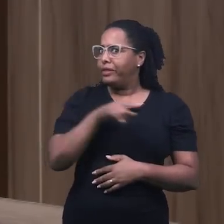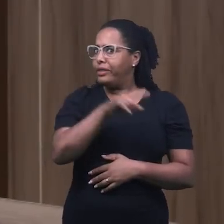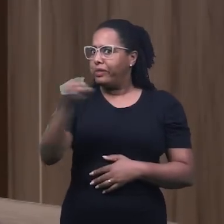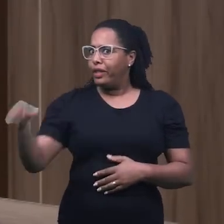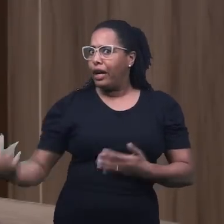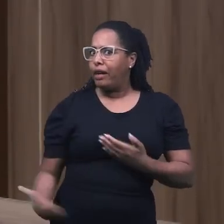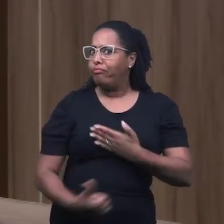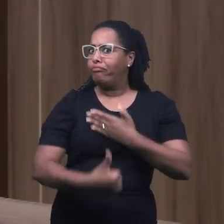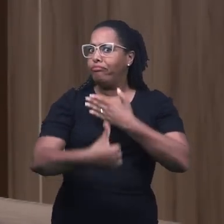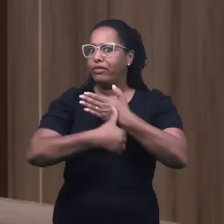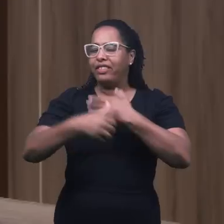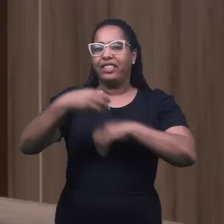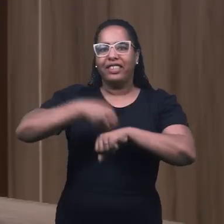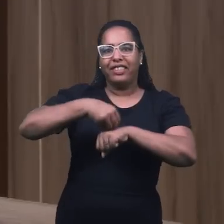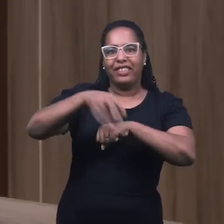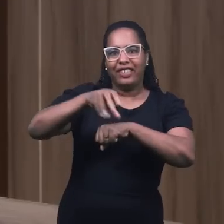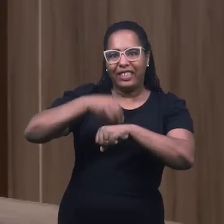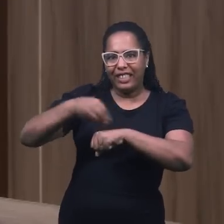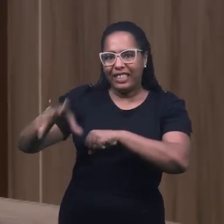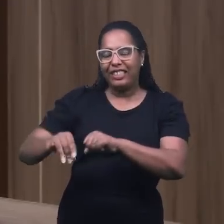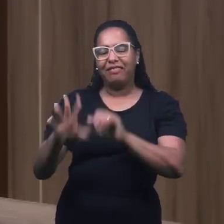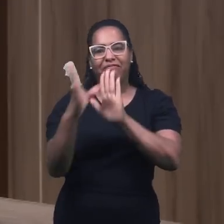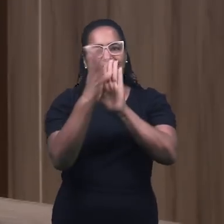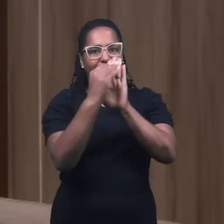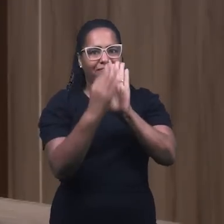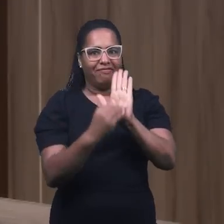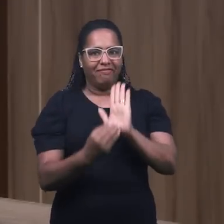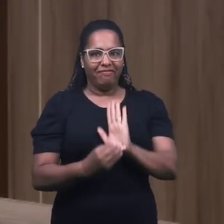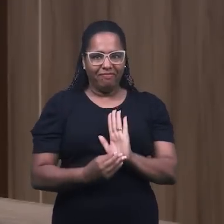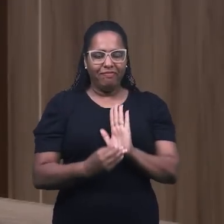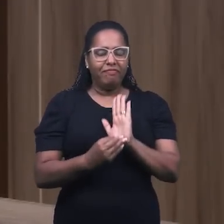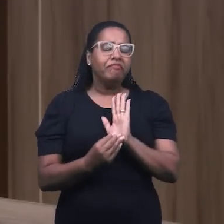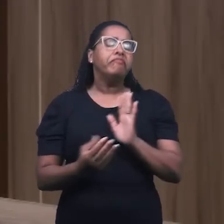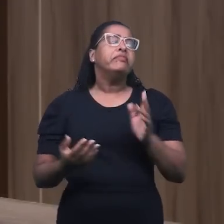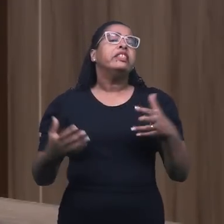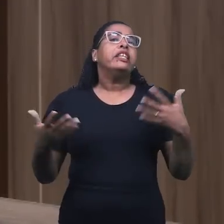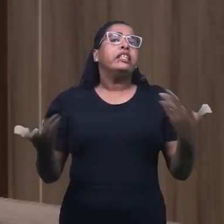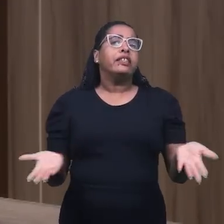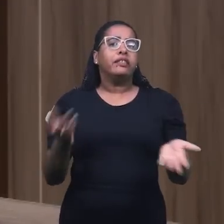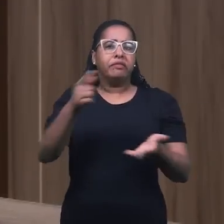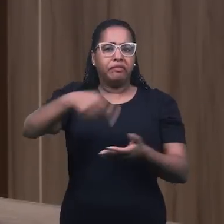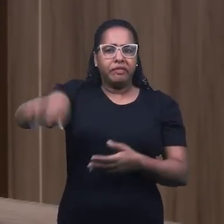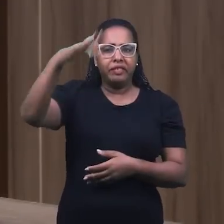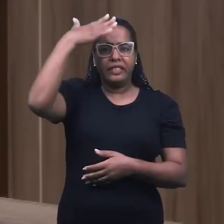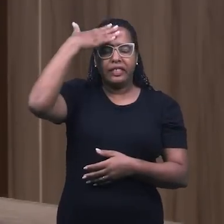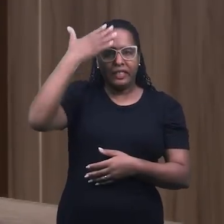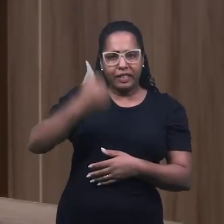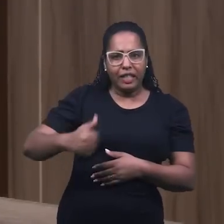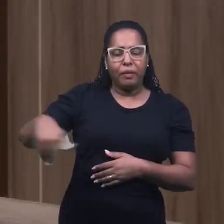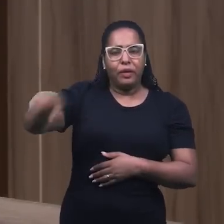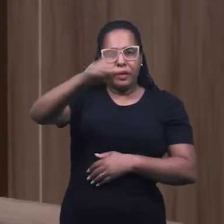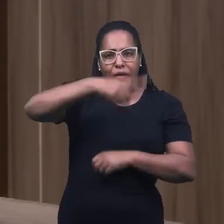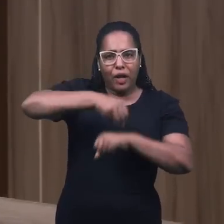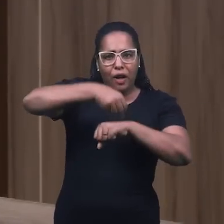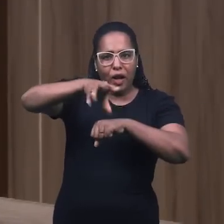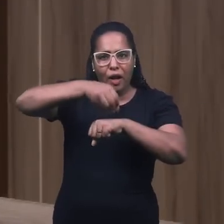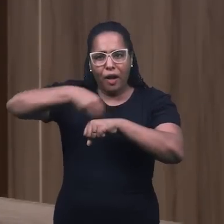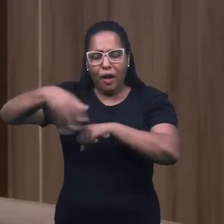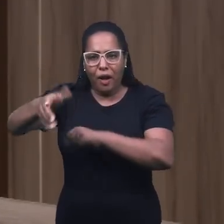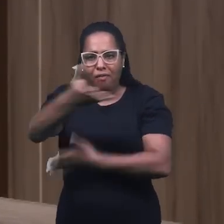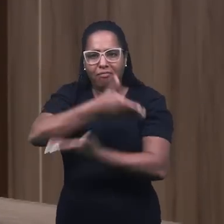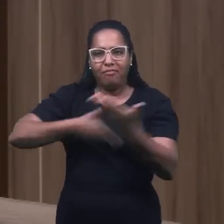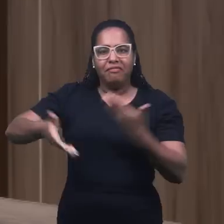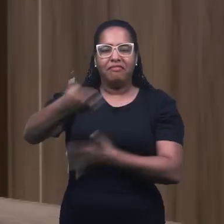para vocês: curtir e compartilhar esse conteúdo. Como vocês já sabem, aqui nós iremos compartilhar